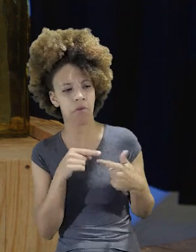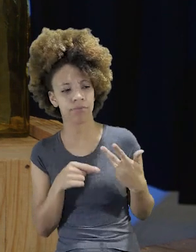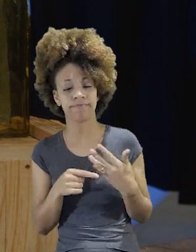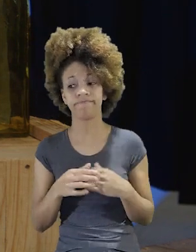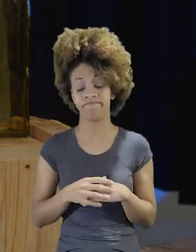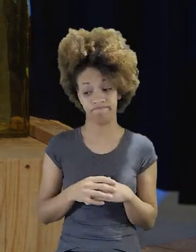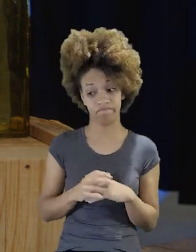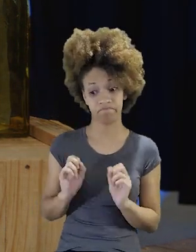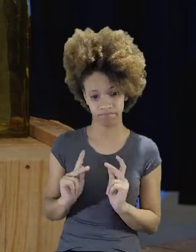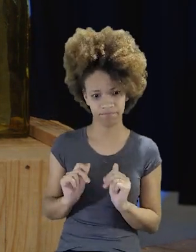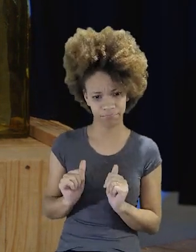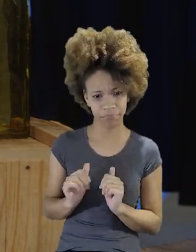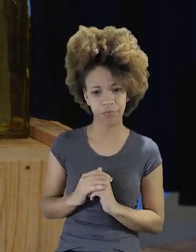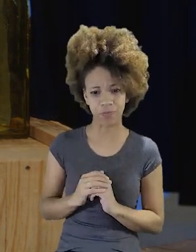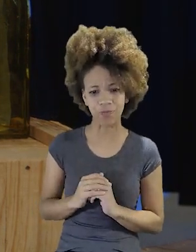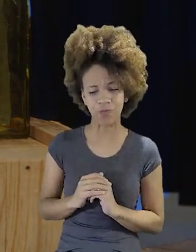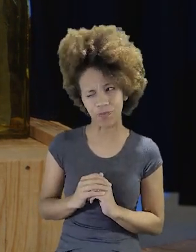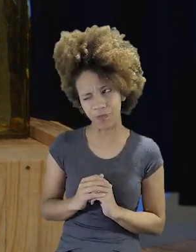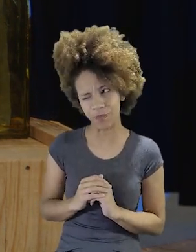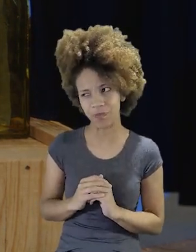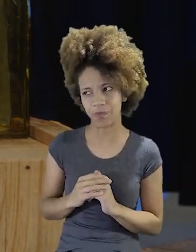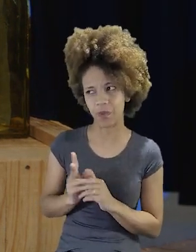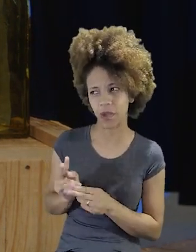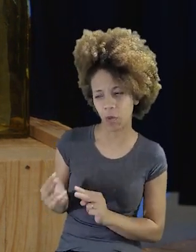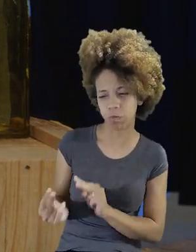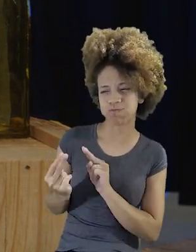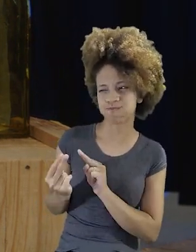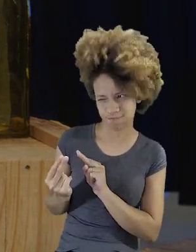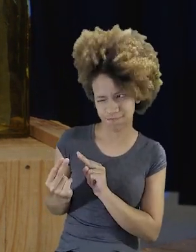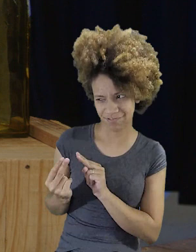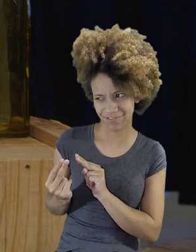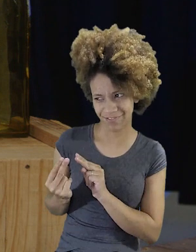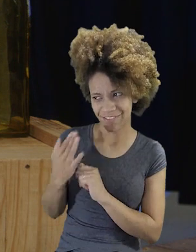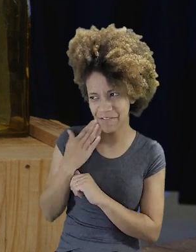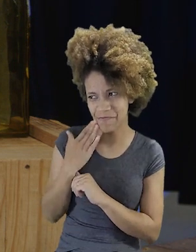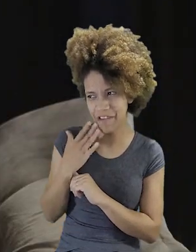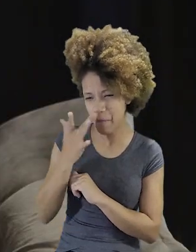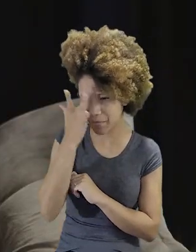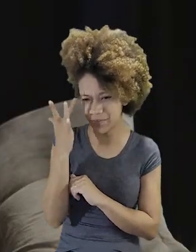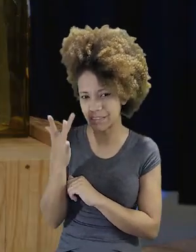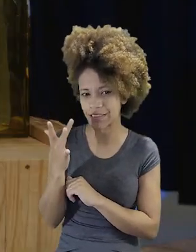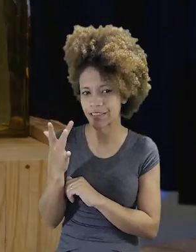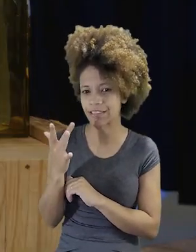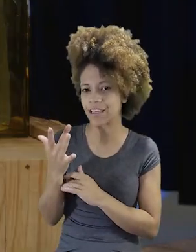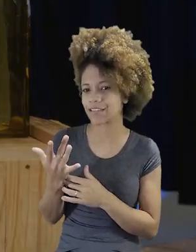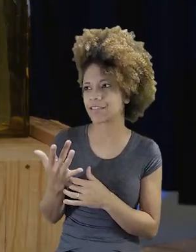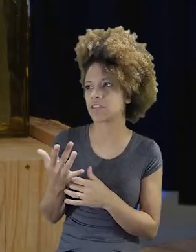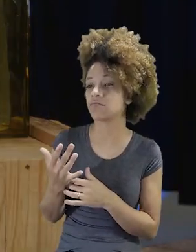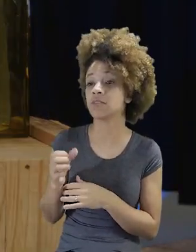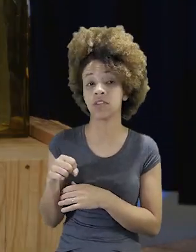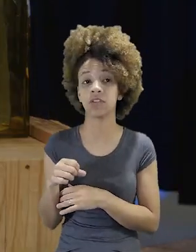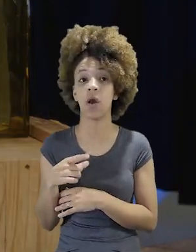responsabilidade tudo mais tudo mais falei tá beleza mas quando eu Flávio nos olhos que a pessoa